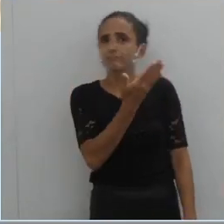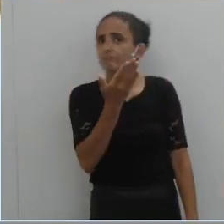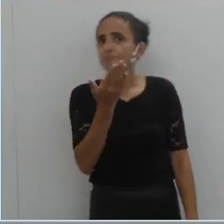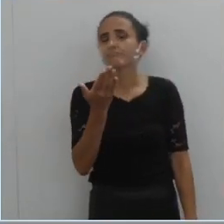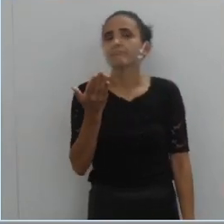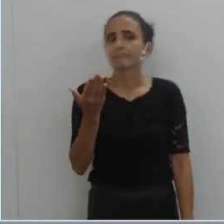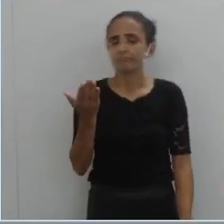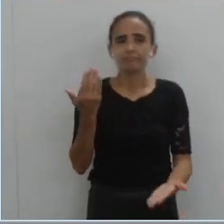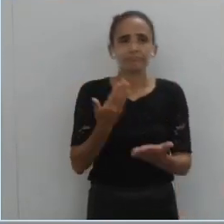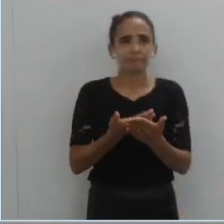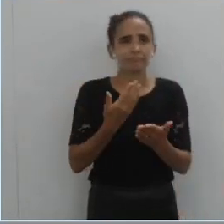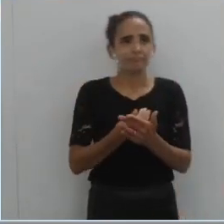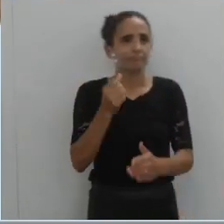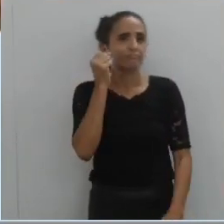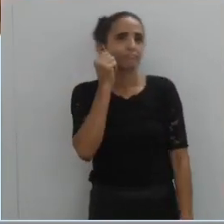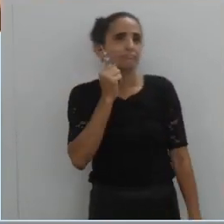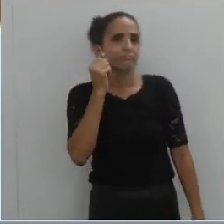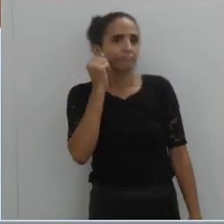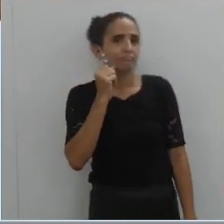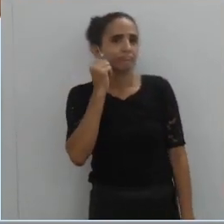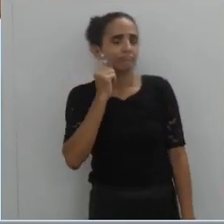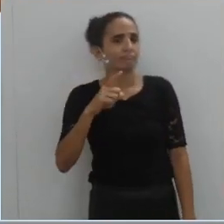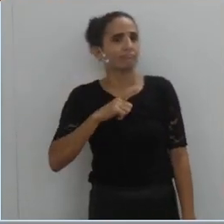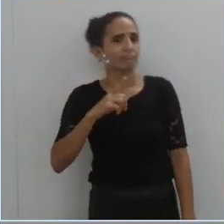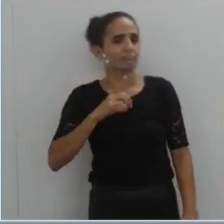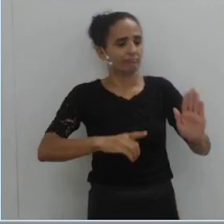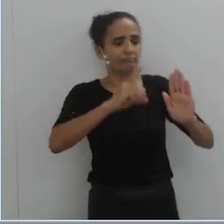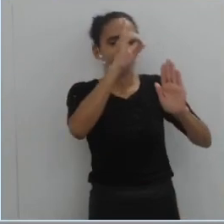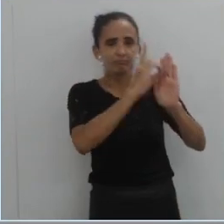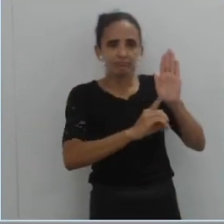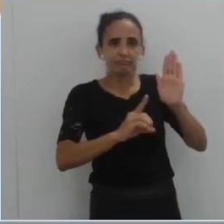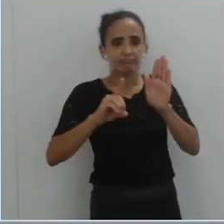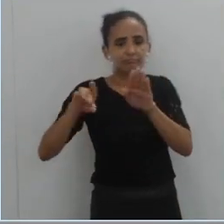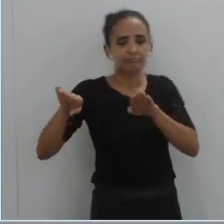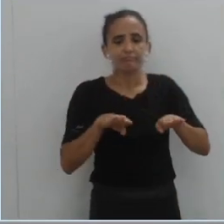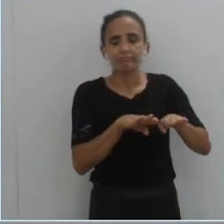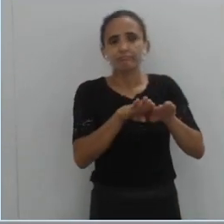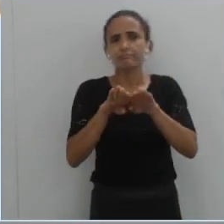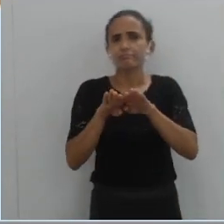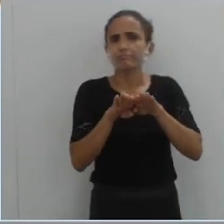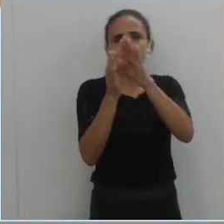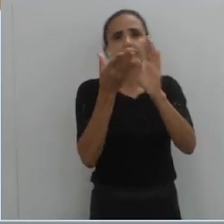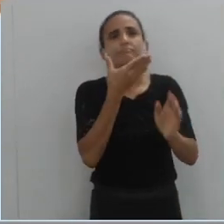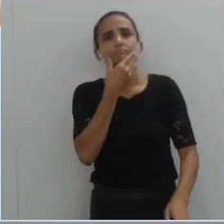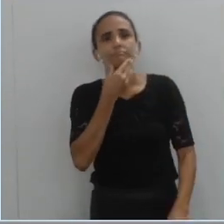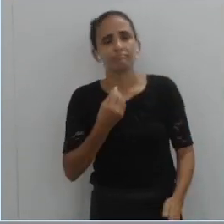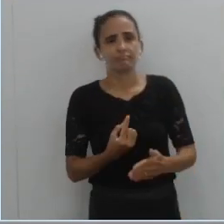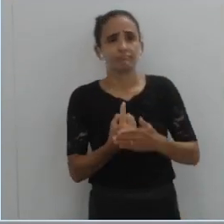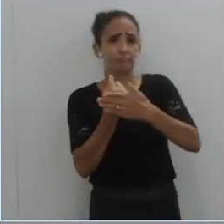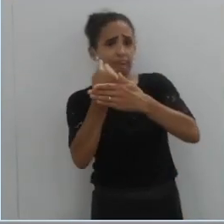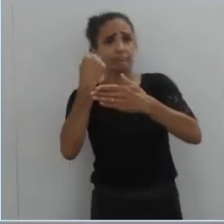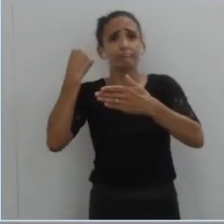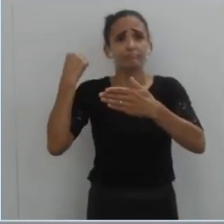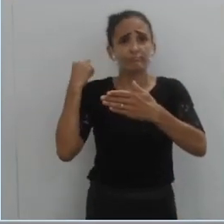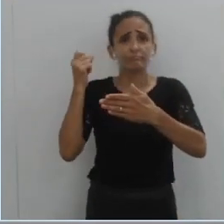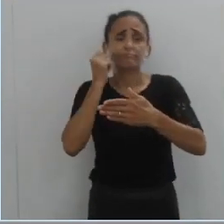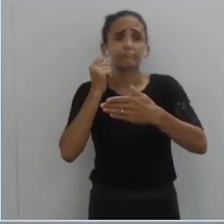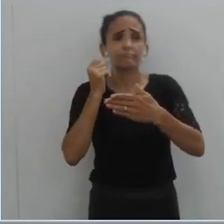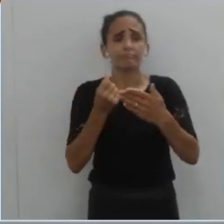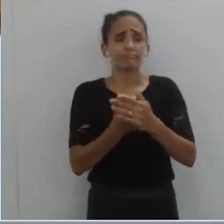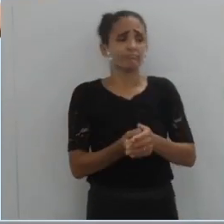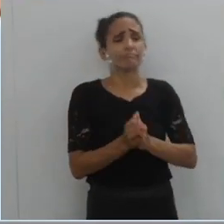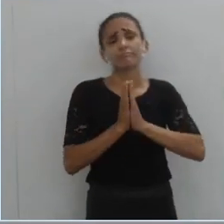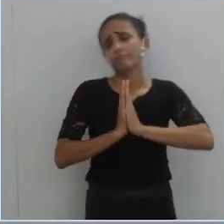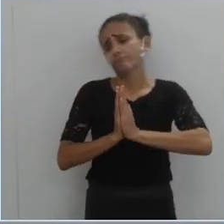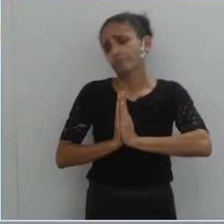as mulheres passar por situações que passaram lá na história, lá atrás, onde tinha que pedir autorização,